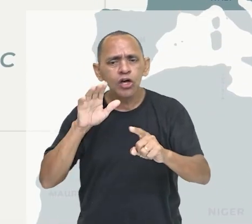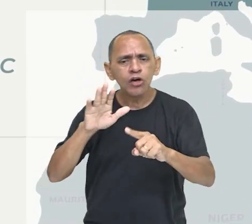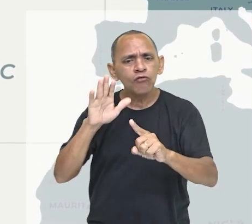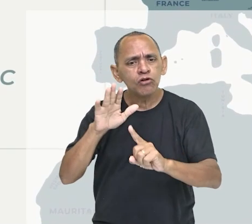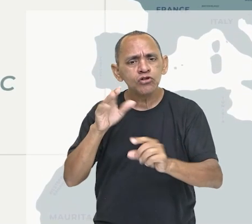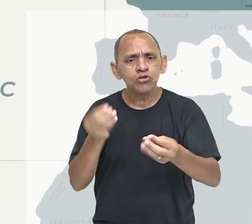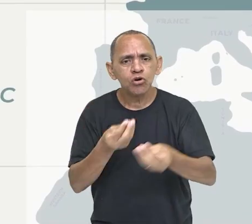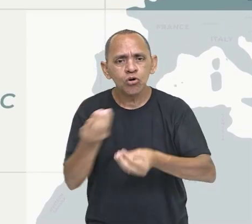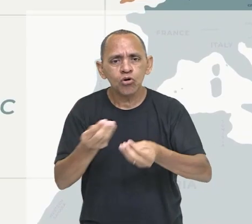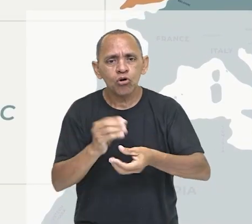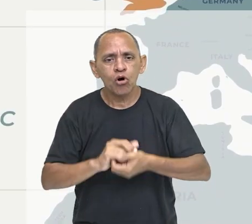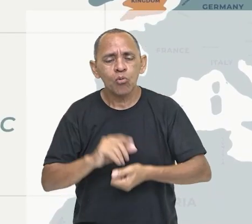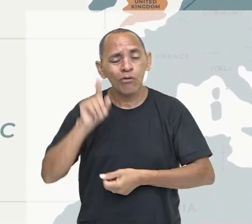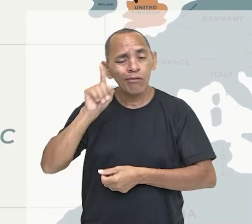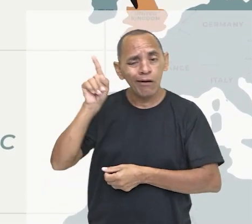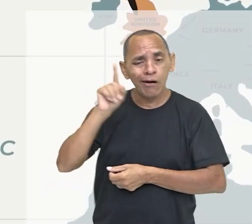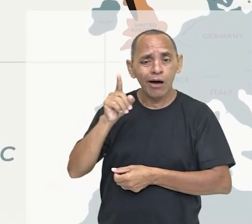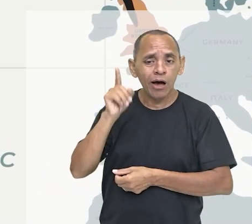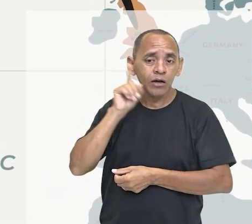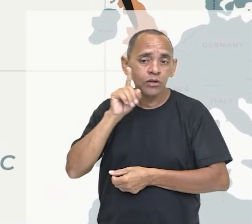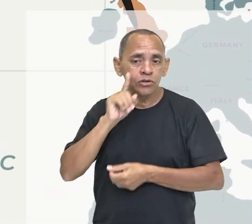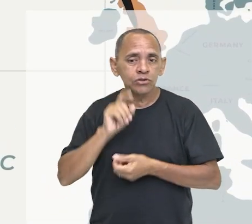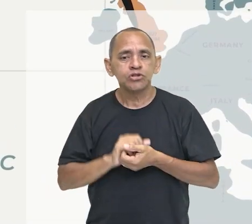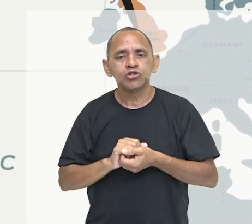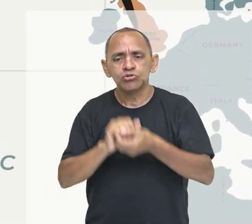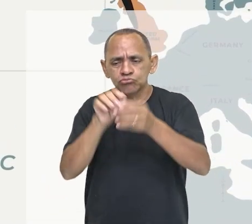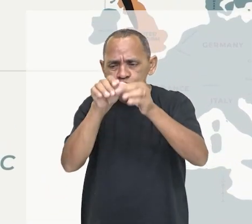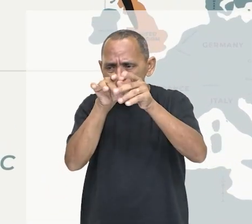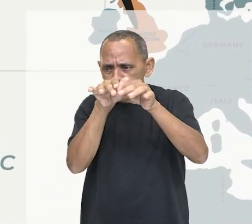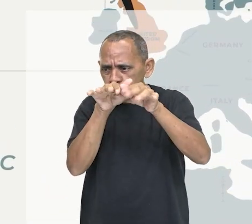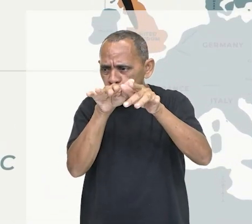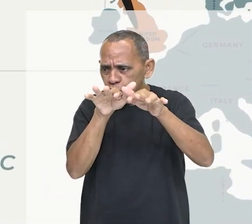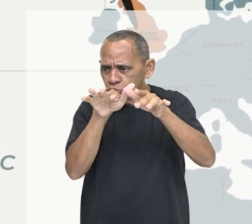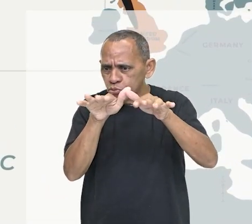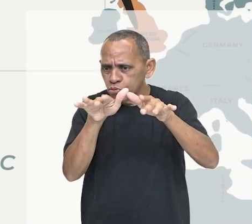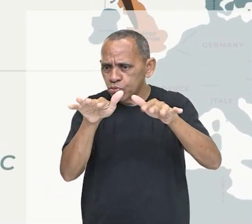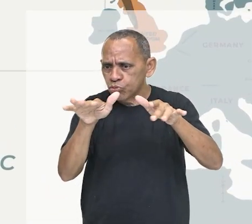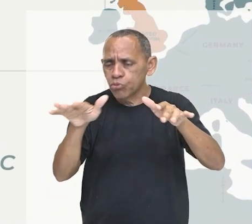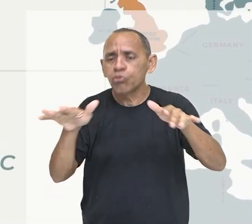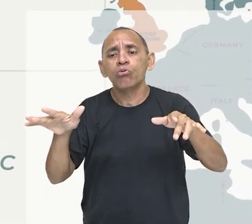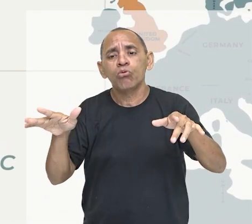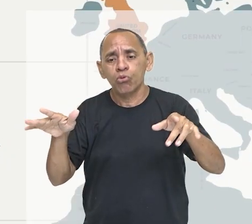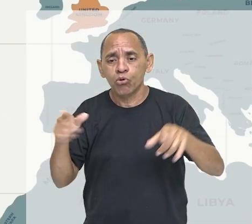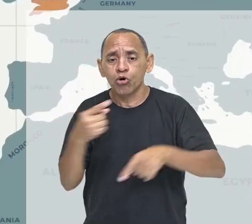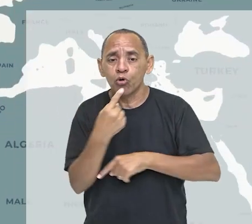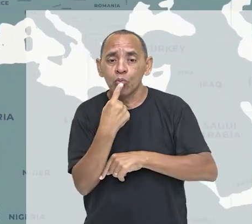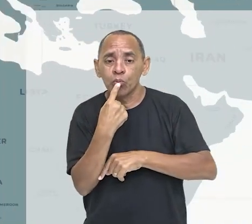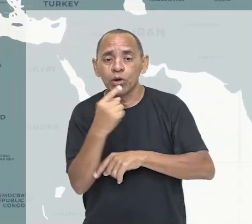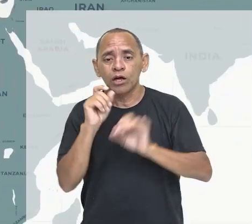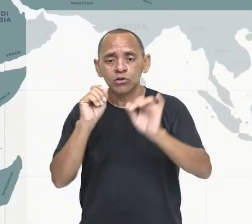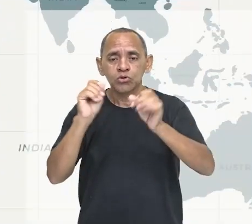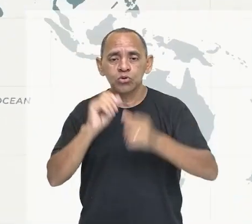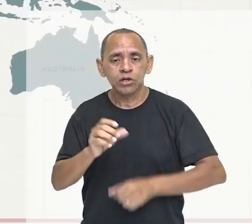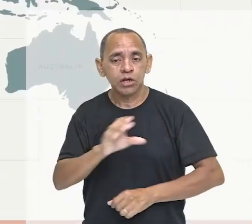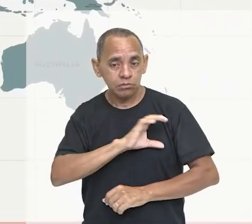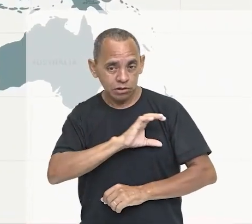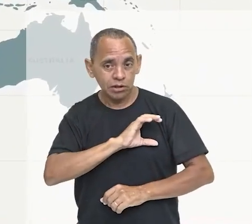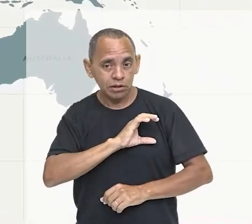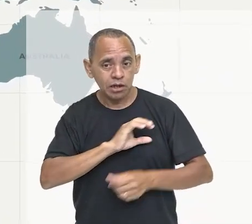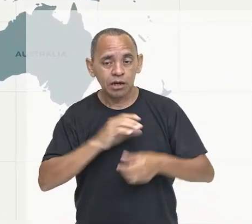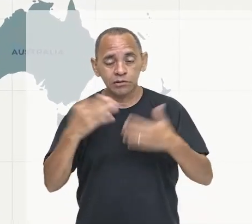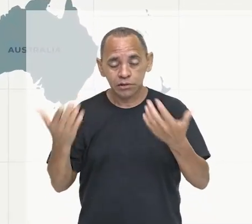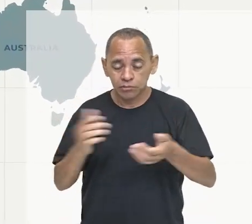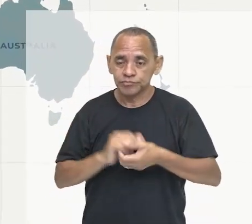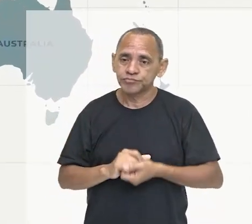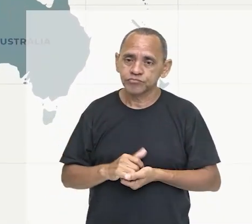Estados Unidos, e continuou se espalhando. Estados Unidos é bem pertinho do Canadá, então a língua inglesa foi se espalhando para